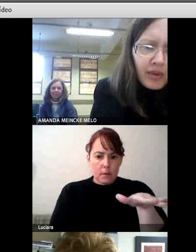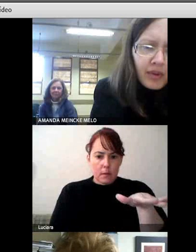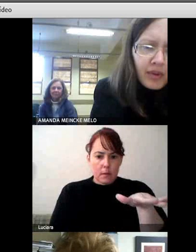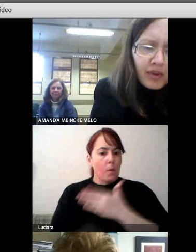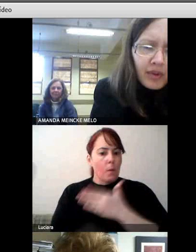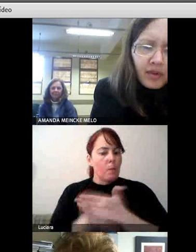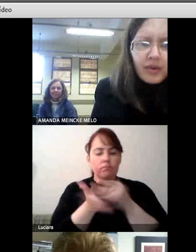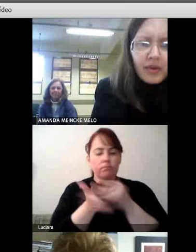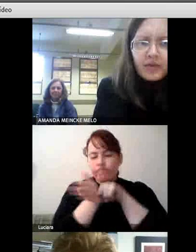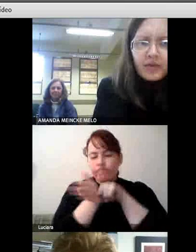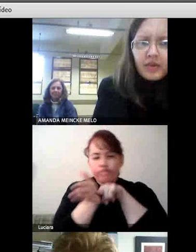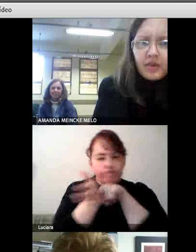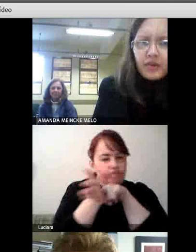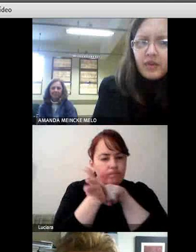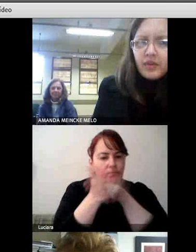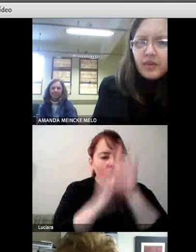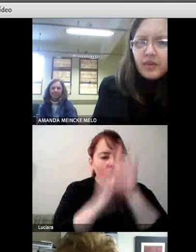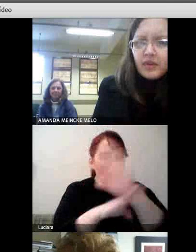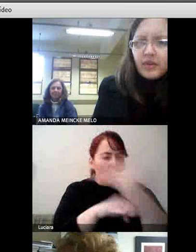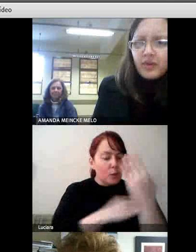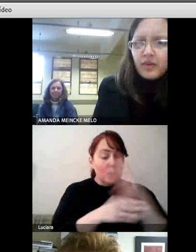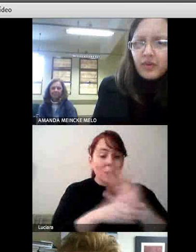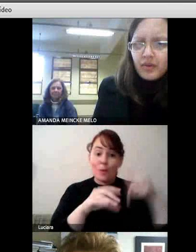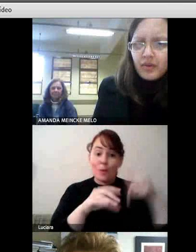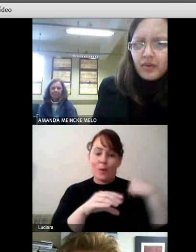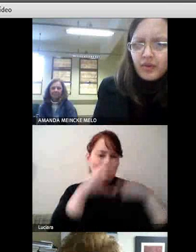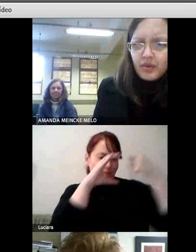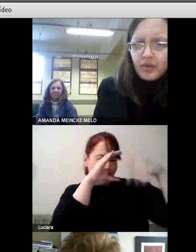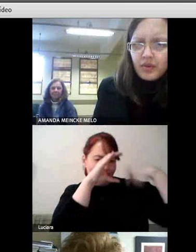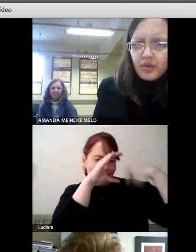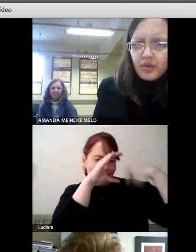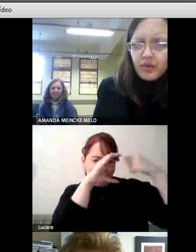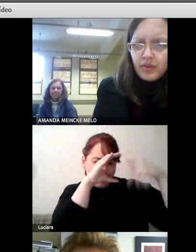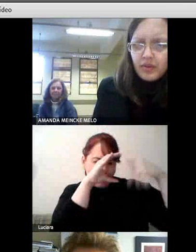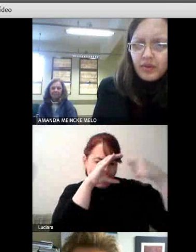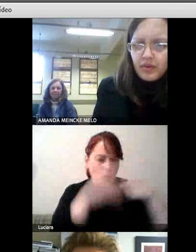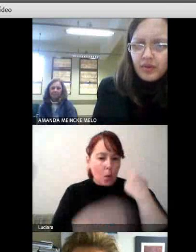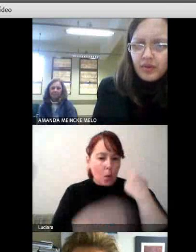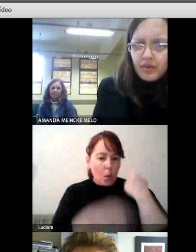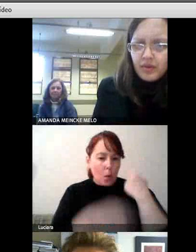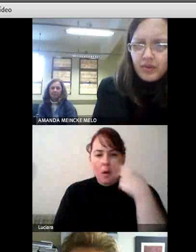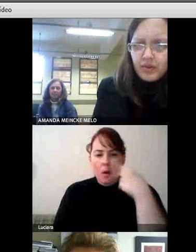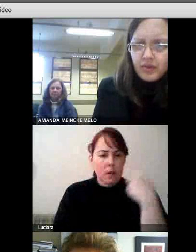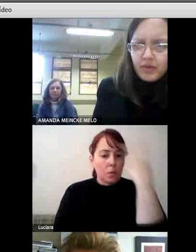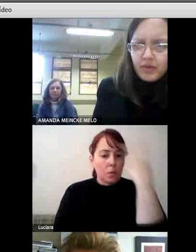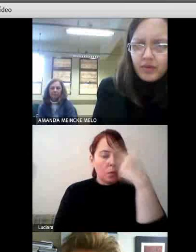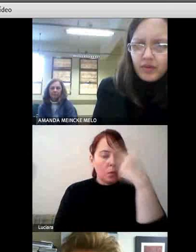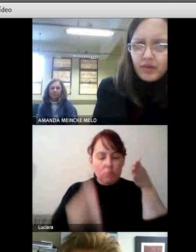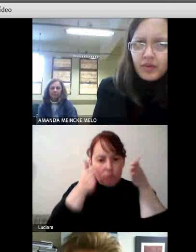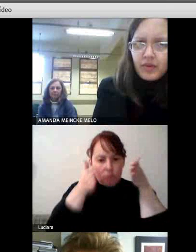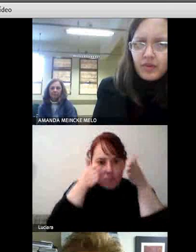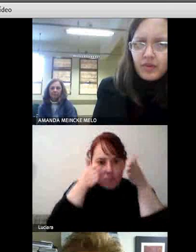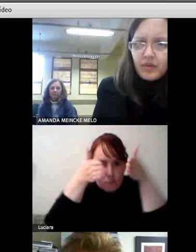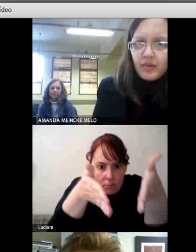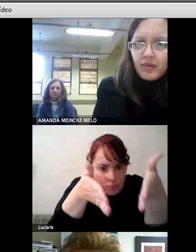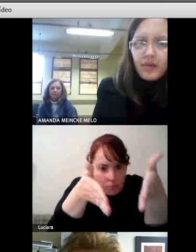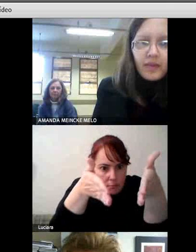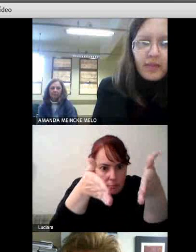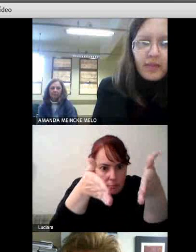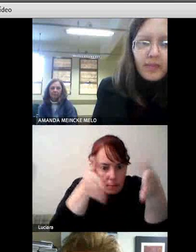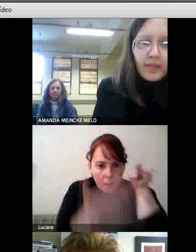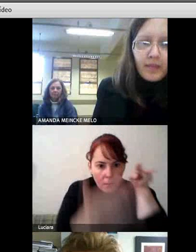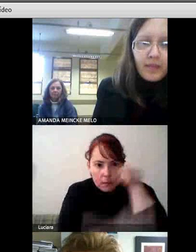da universidade, os pesquisadores, entregamos o laboratório, pedimos licença para a diretora, fora do horário, e entregamos laptops para a